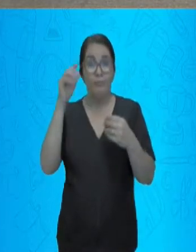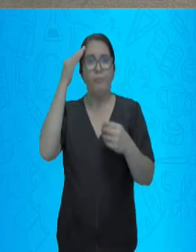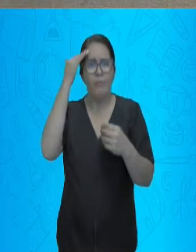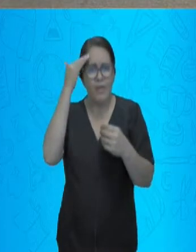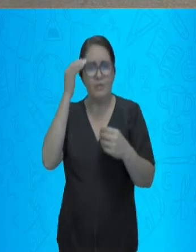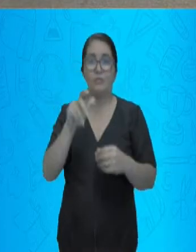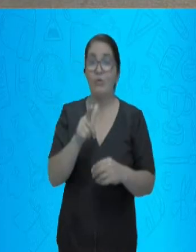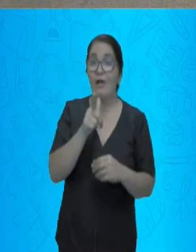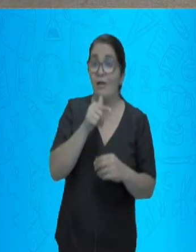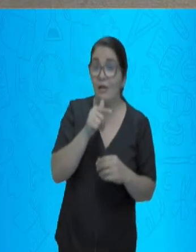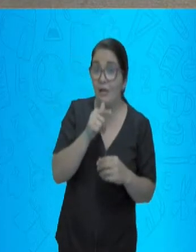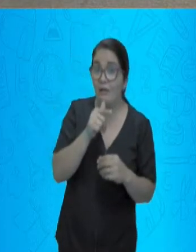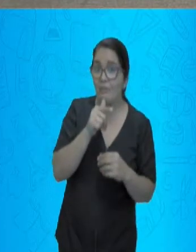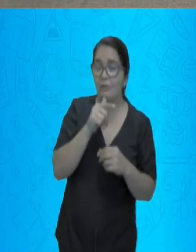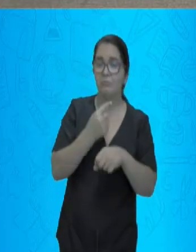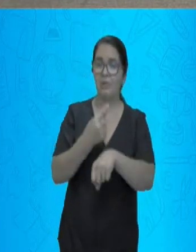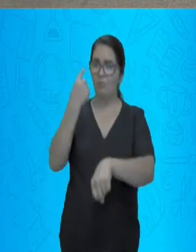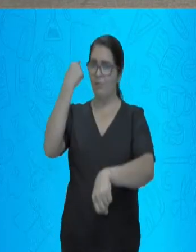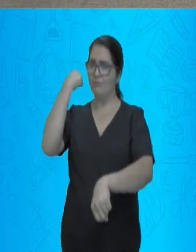Muito bem.